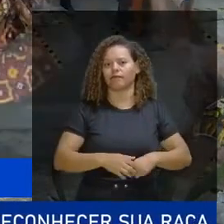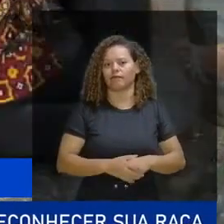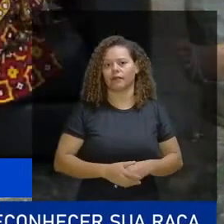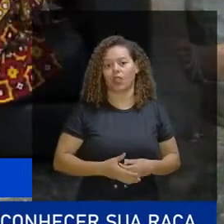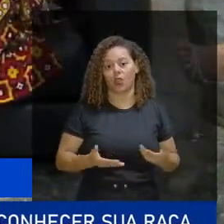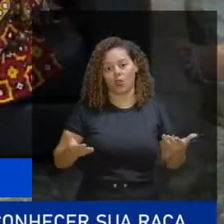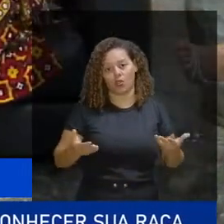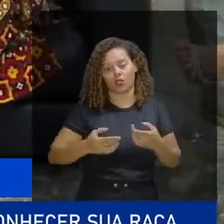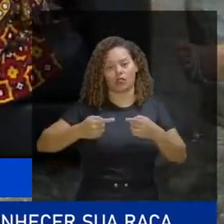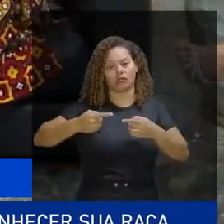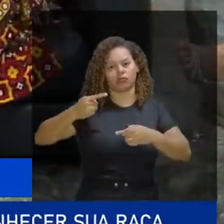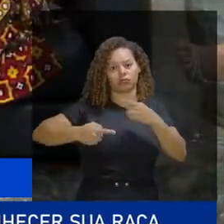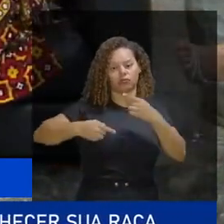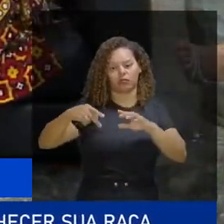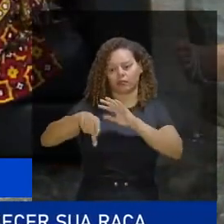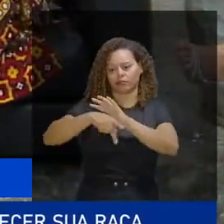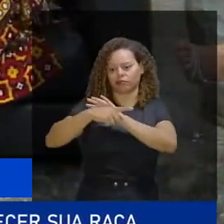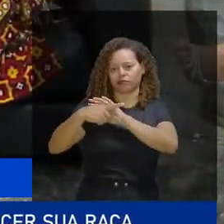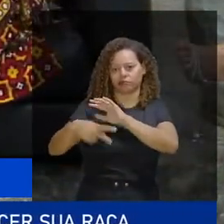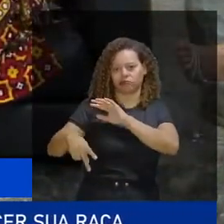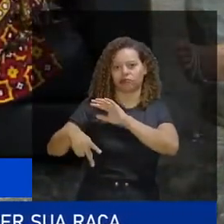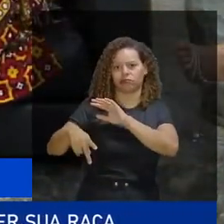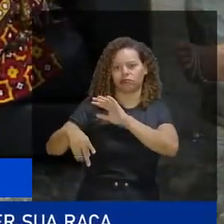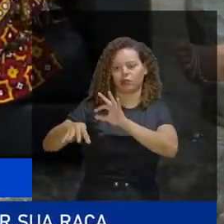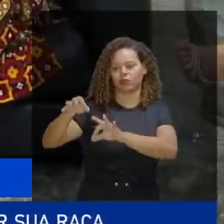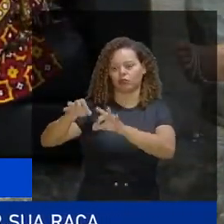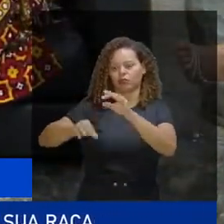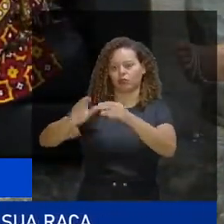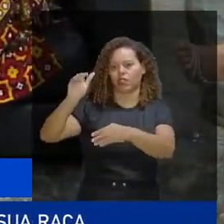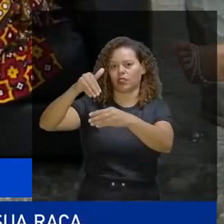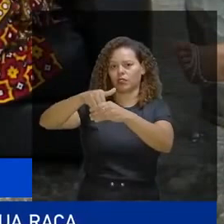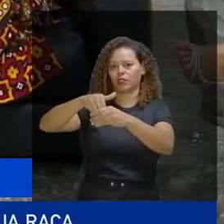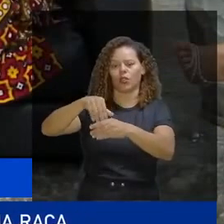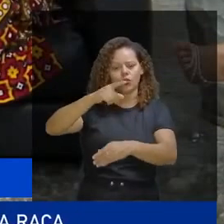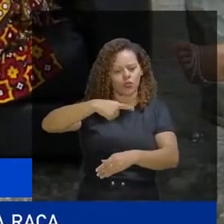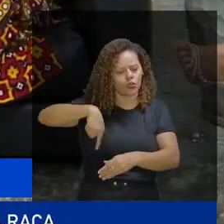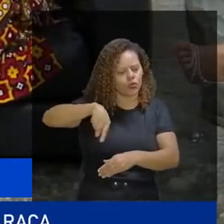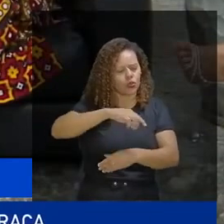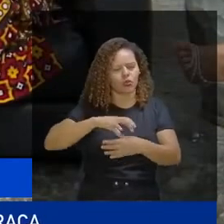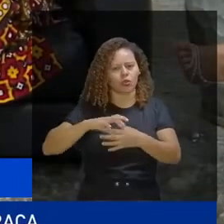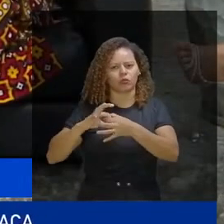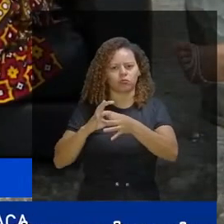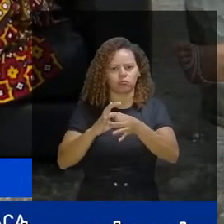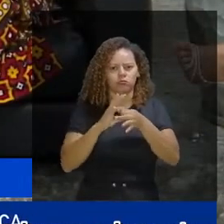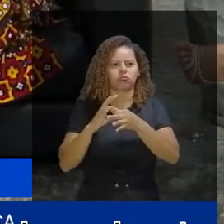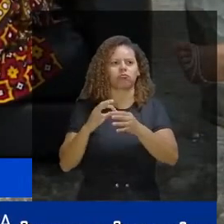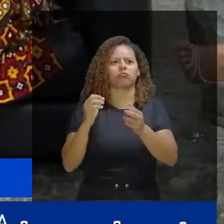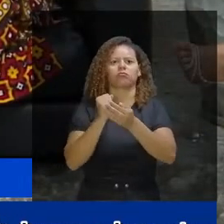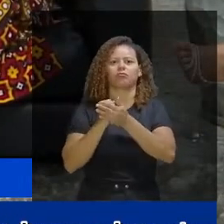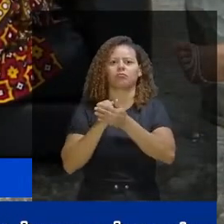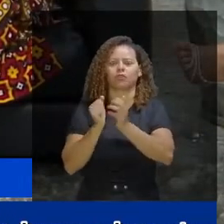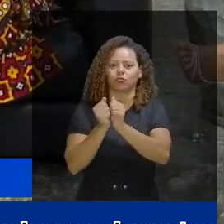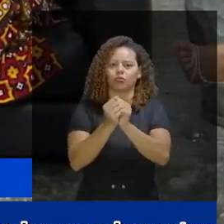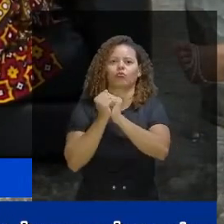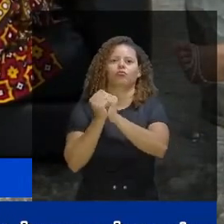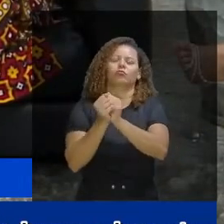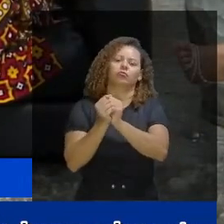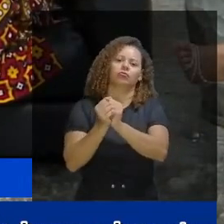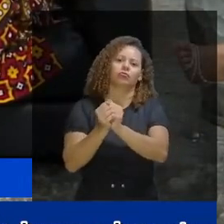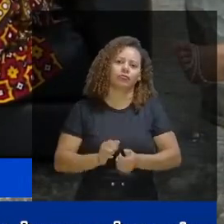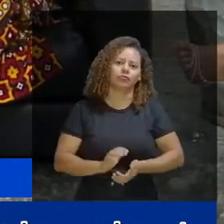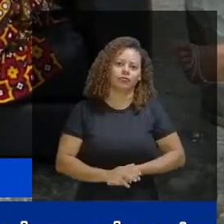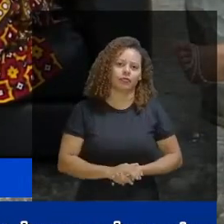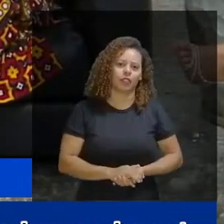ela é da Justiça Eleitoral, ela é nossa e nós abraçamos, tá? Os números que a Cristina trouxe foram